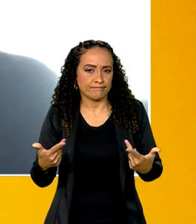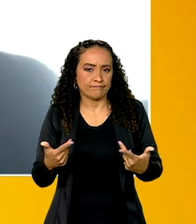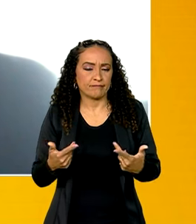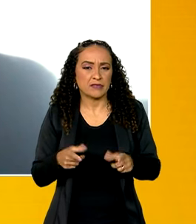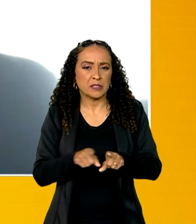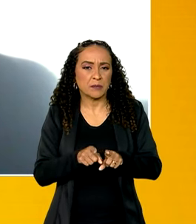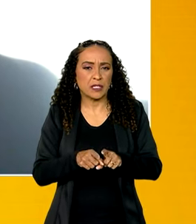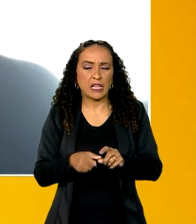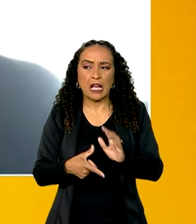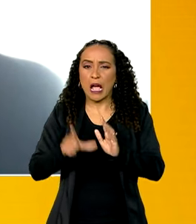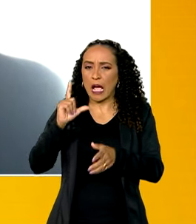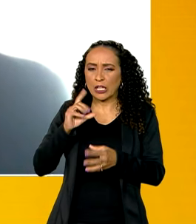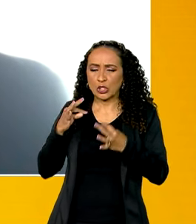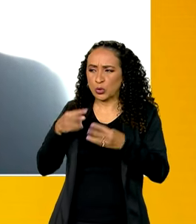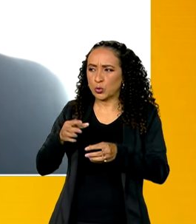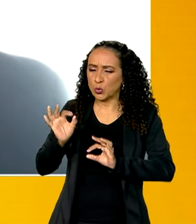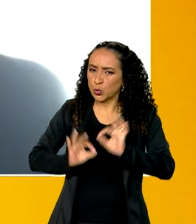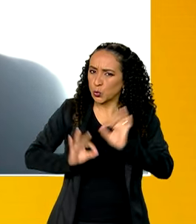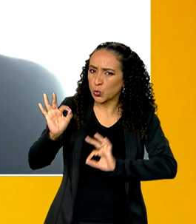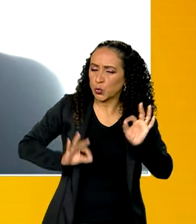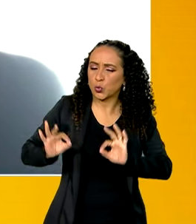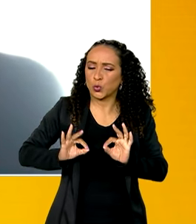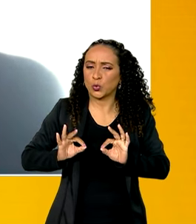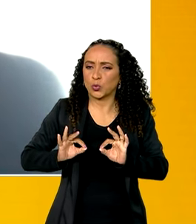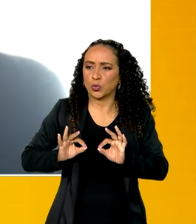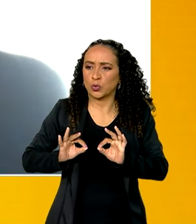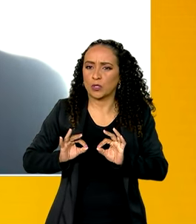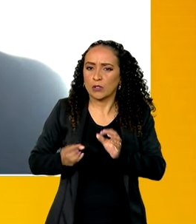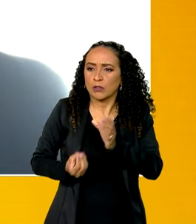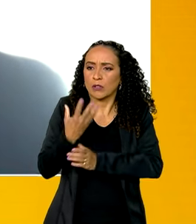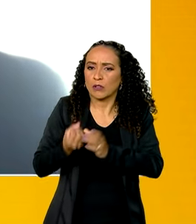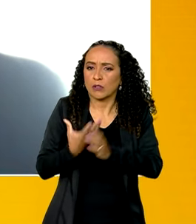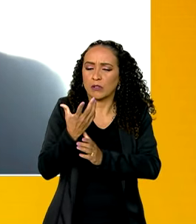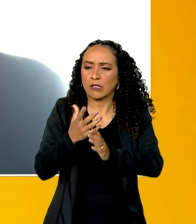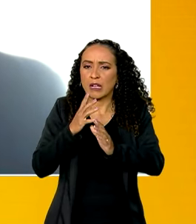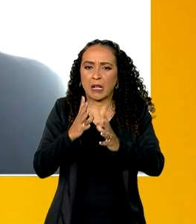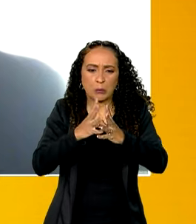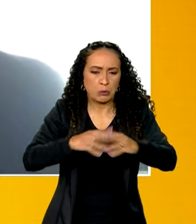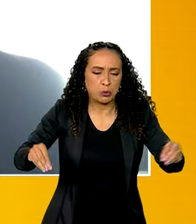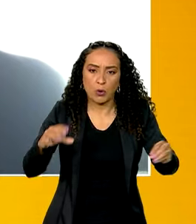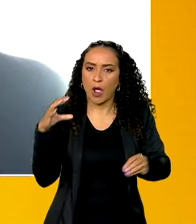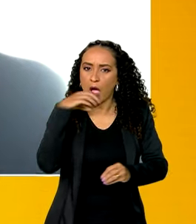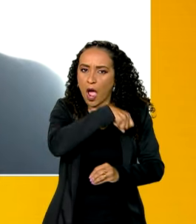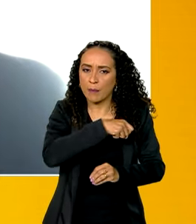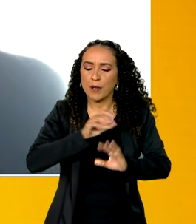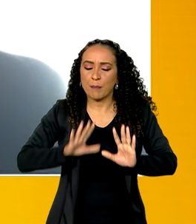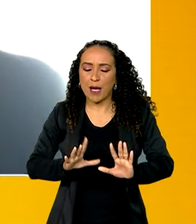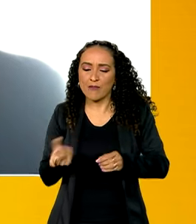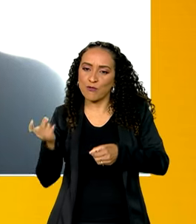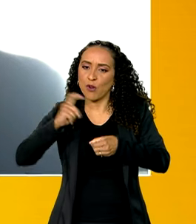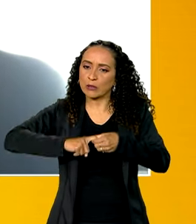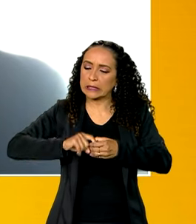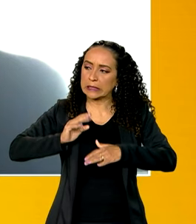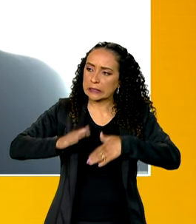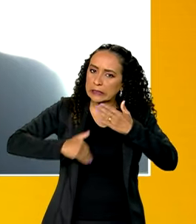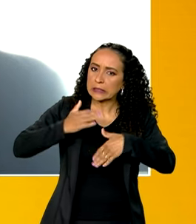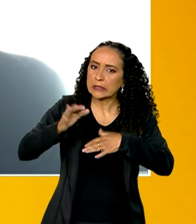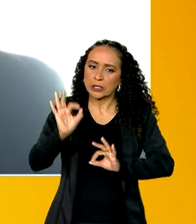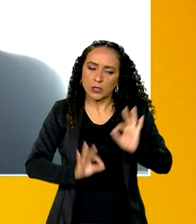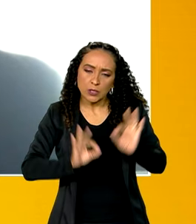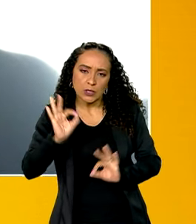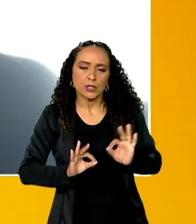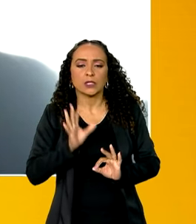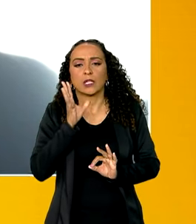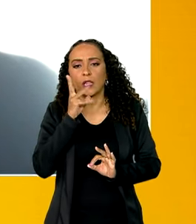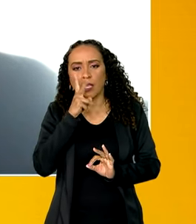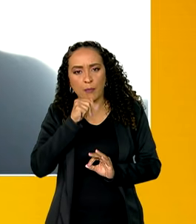destruir o que foi construído nos últimos anos é rápido. Para você retomar alguns patamares, principalmente de alimentação, eles são mais demorados. Né?